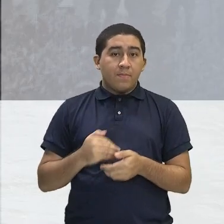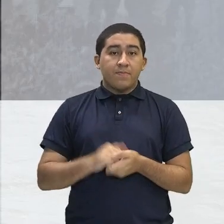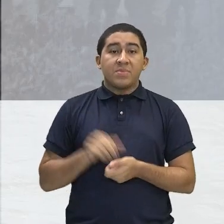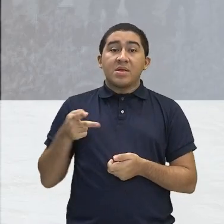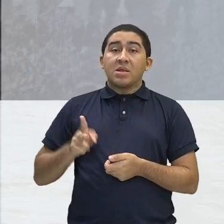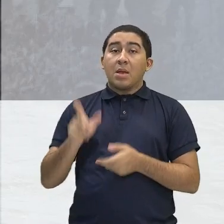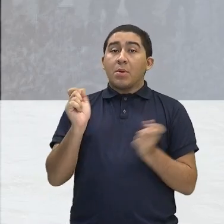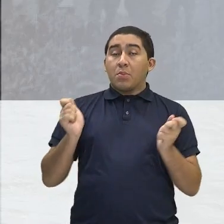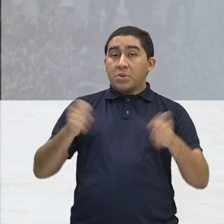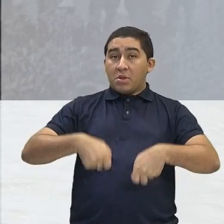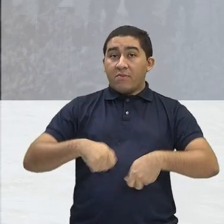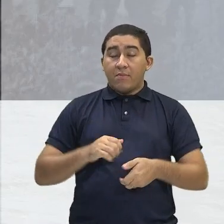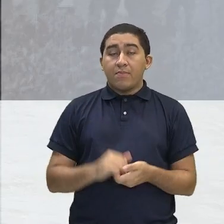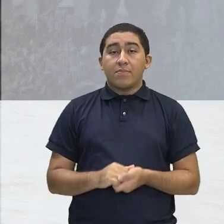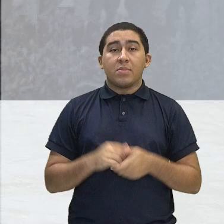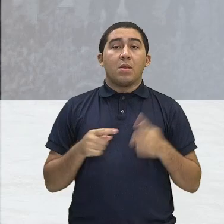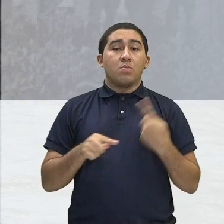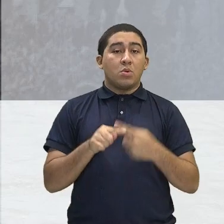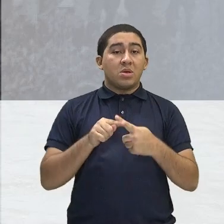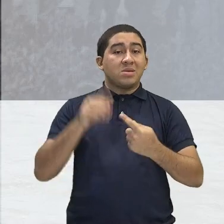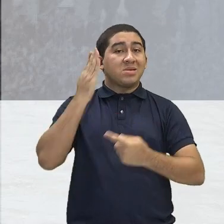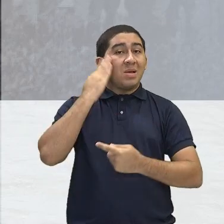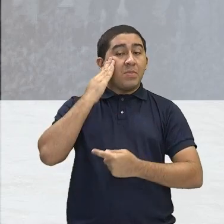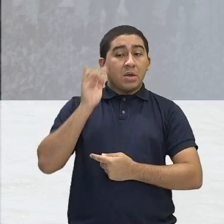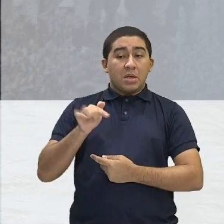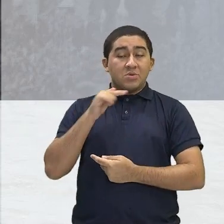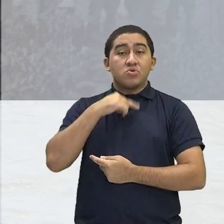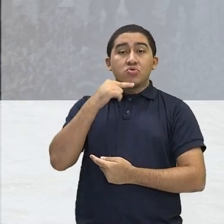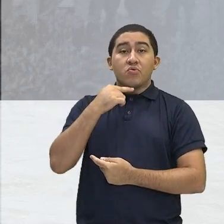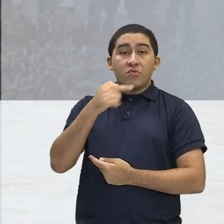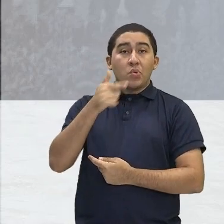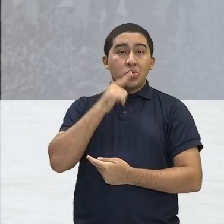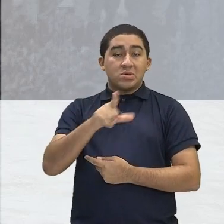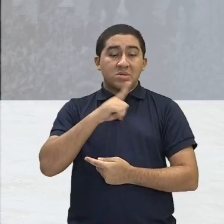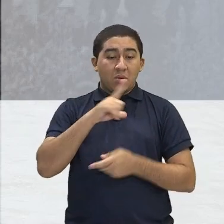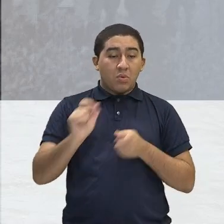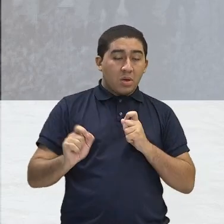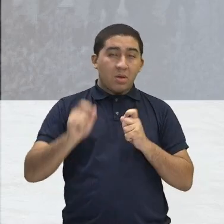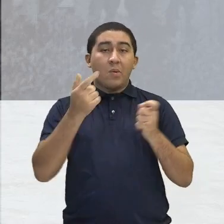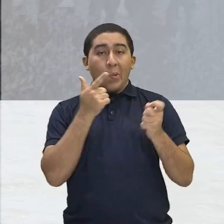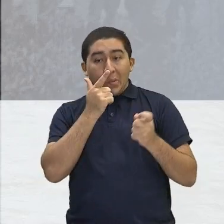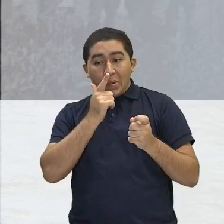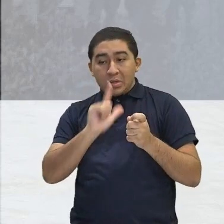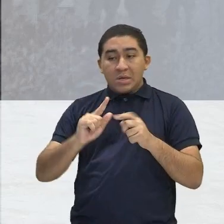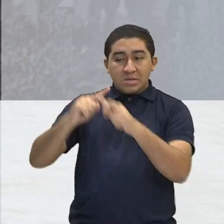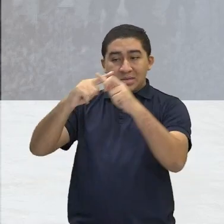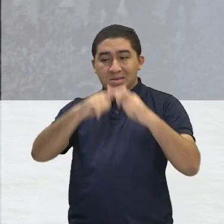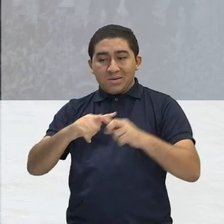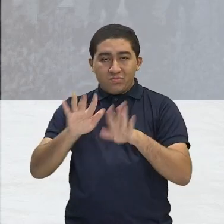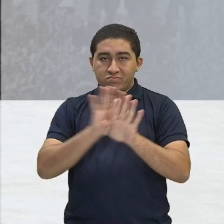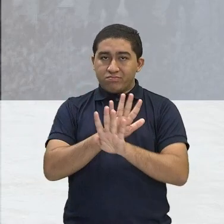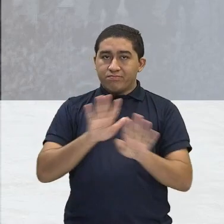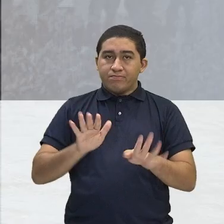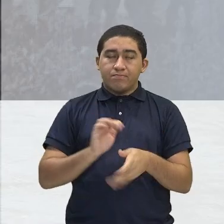eles podiam, até porque eles sabiam que eles não conseguiriam medir forças com o governo, certo?